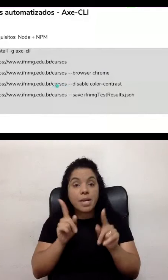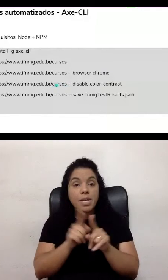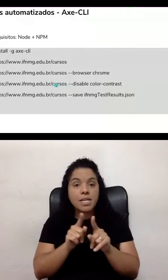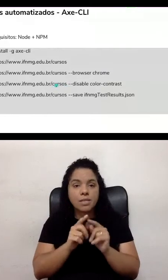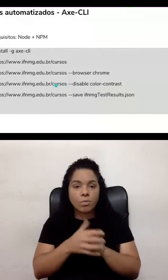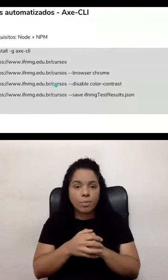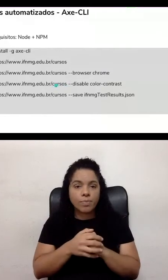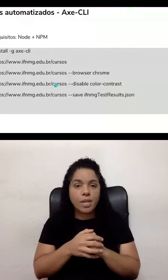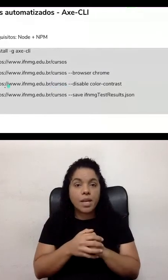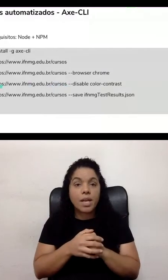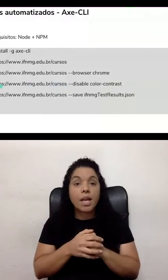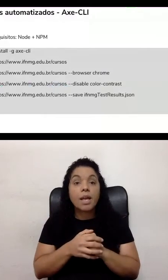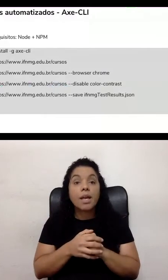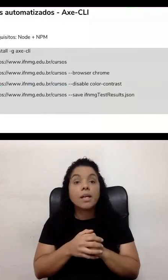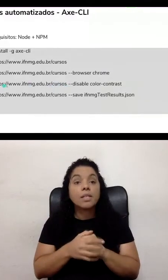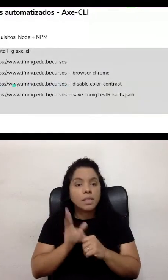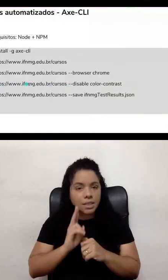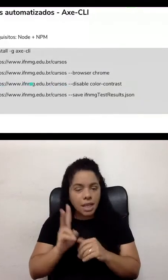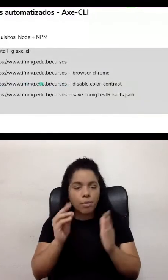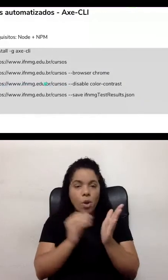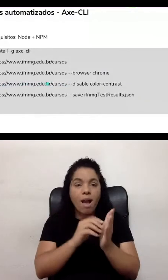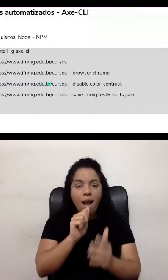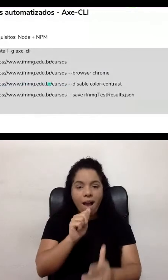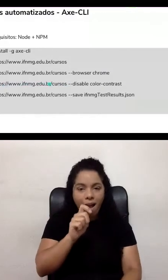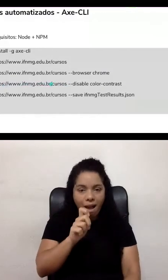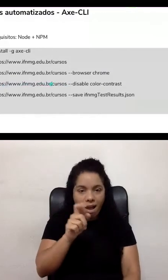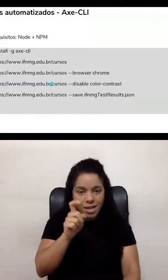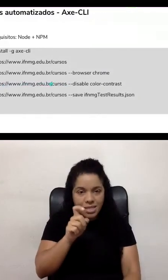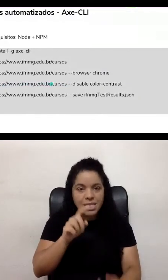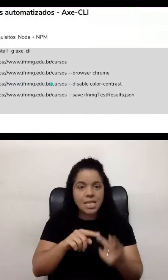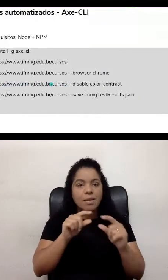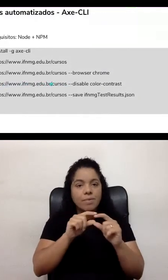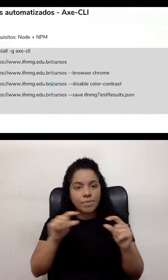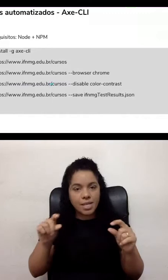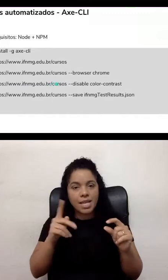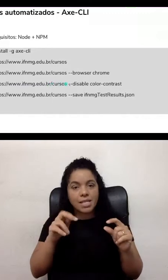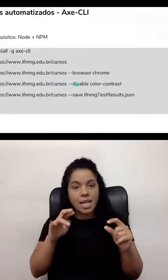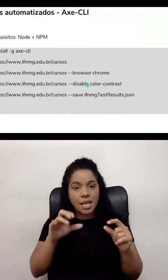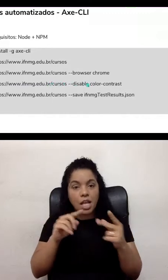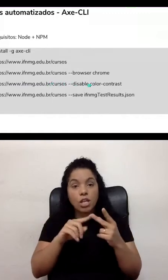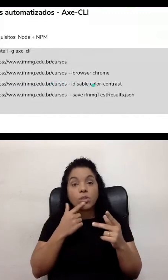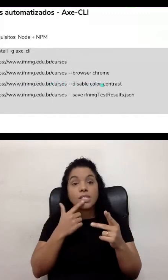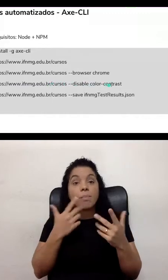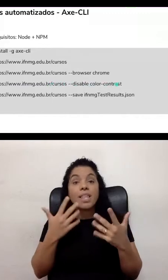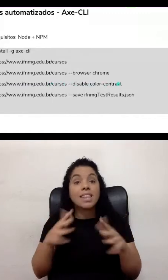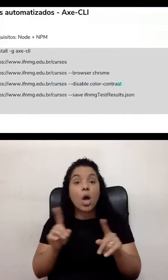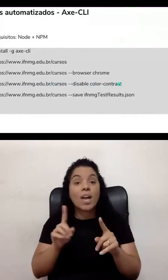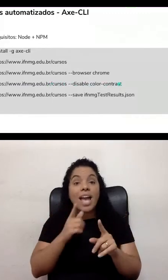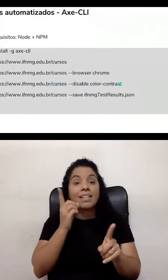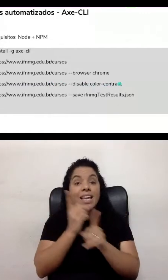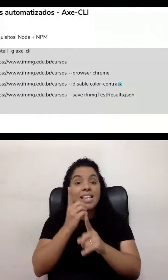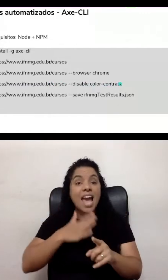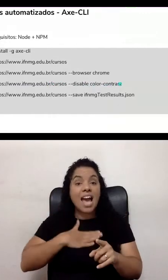mesmo, sempre colocando AX, o endereço. E, por exemplo, eu não quero que ele ache para